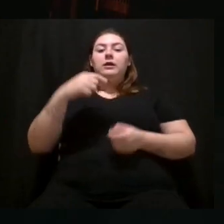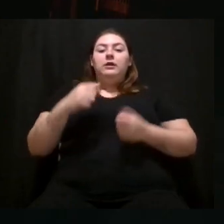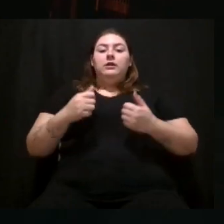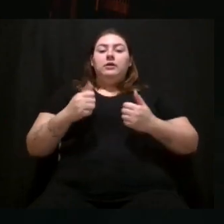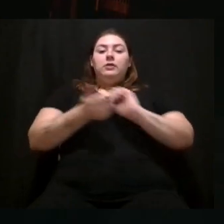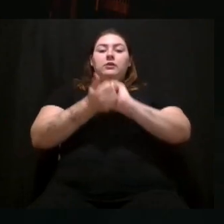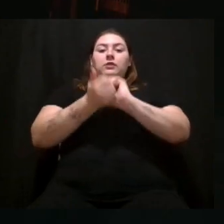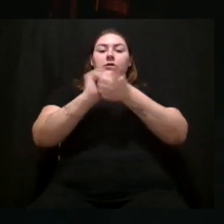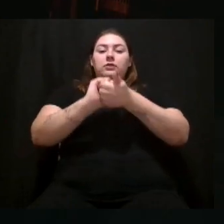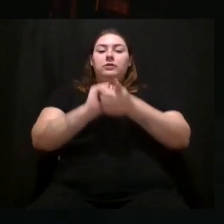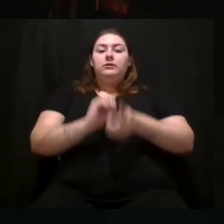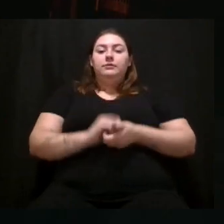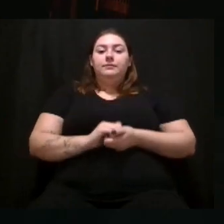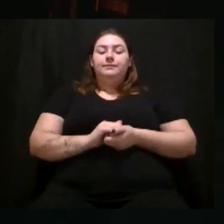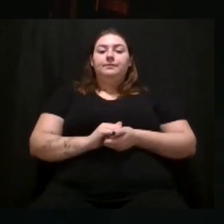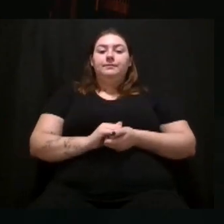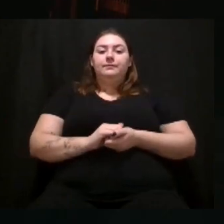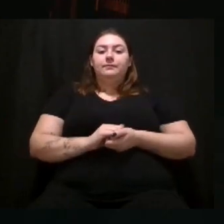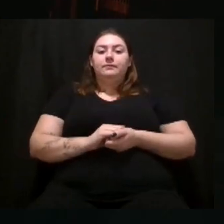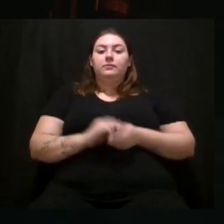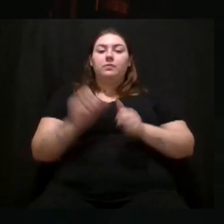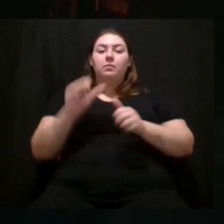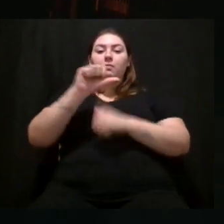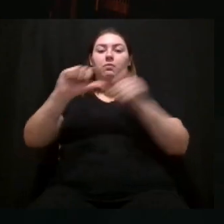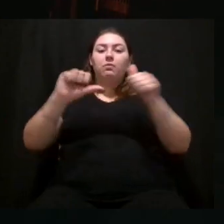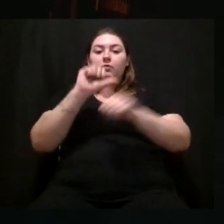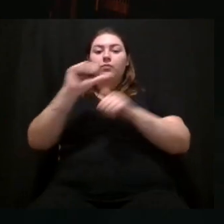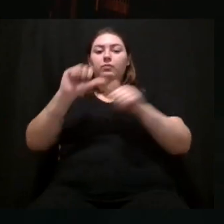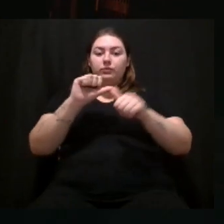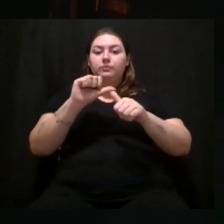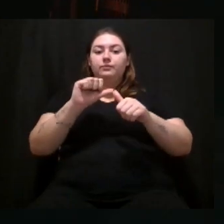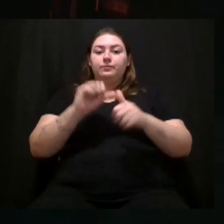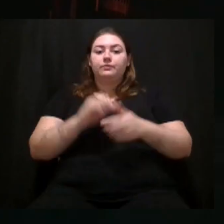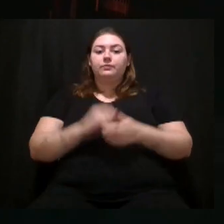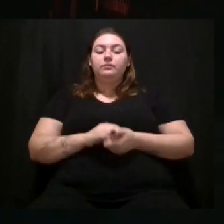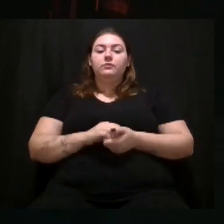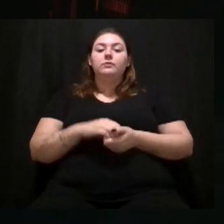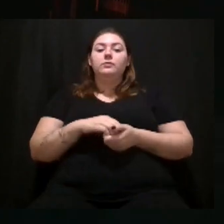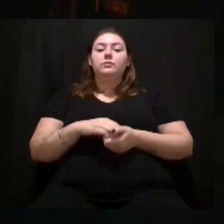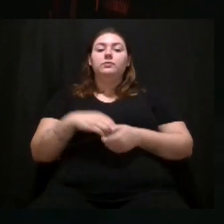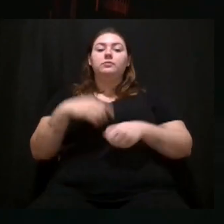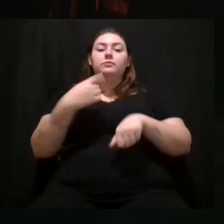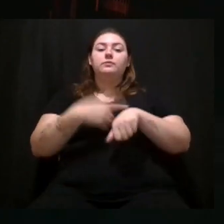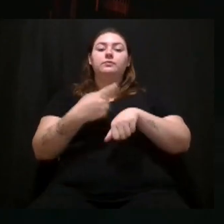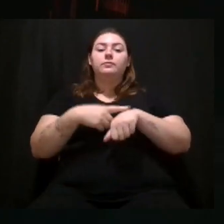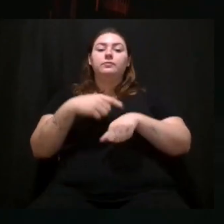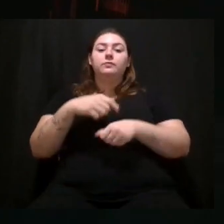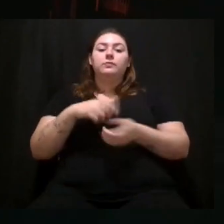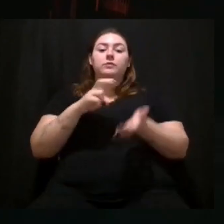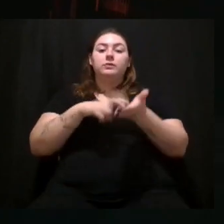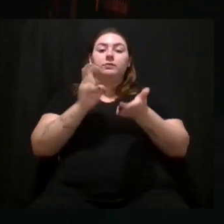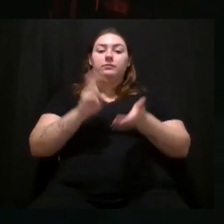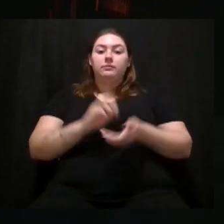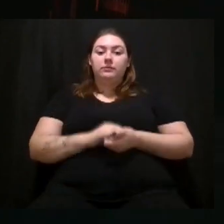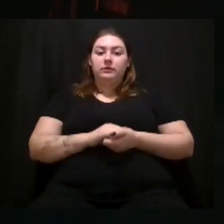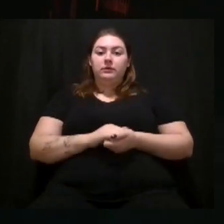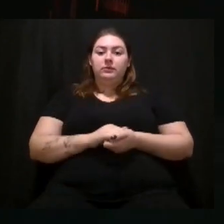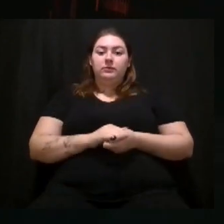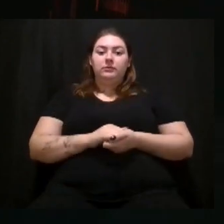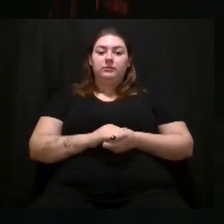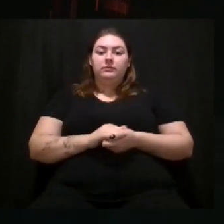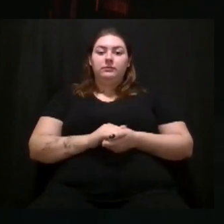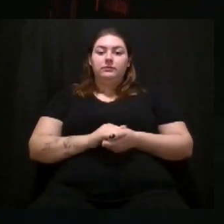para o período da manhã em razão da suspensão das atividades legislativas ordinárias a partir do meio-dia, conforme